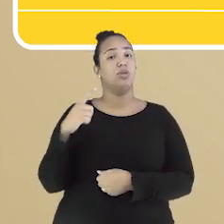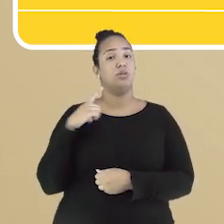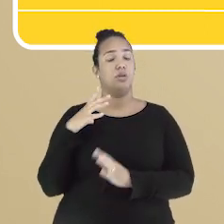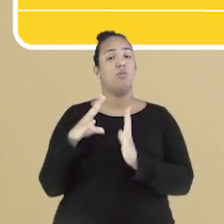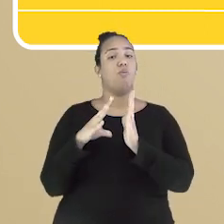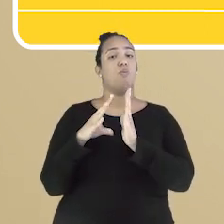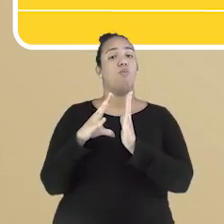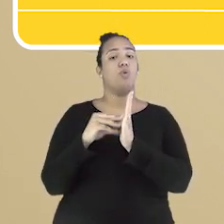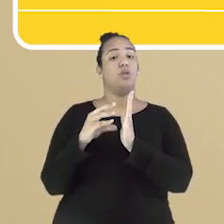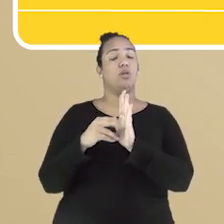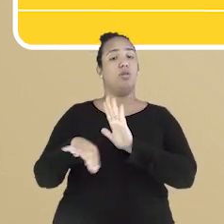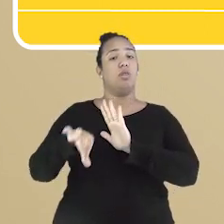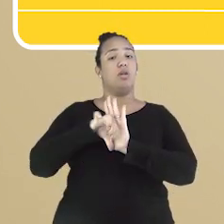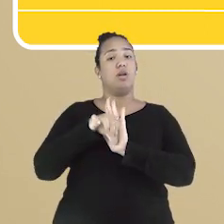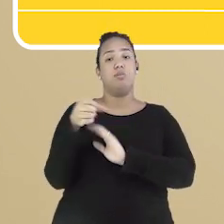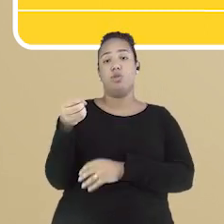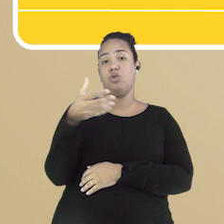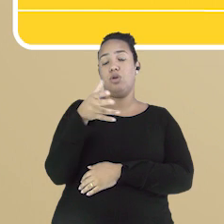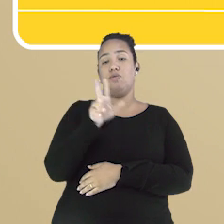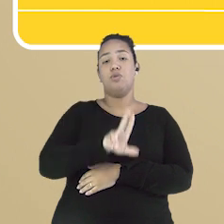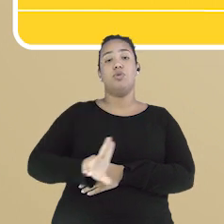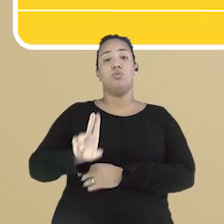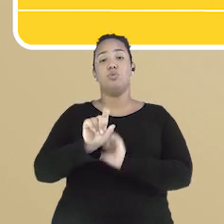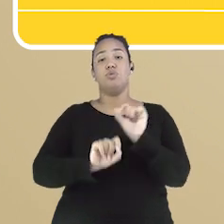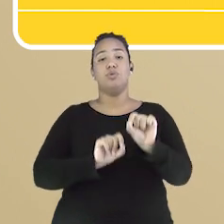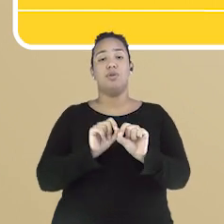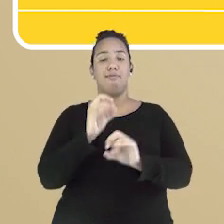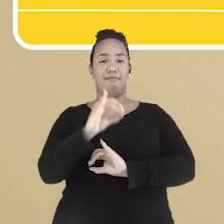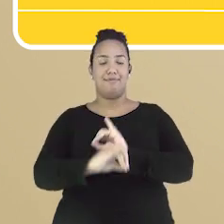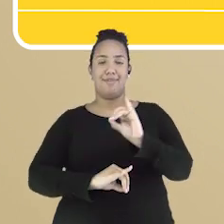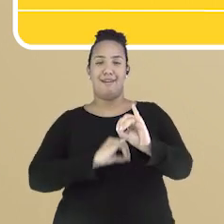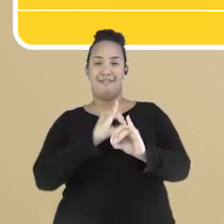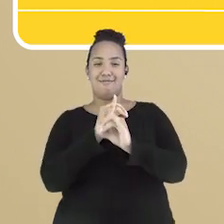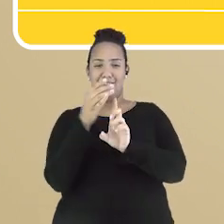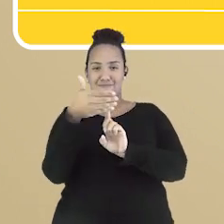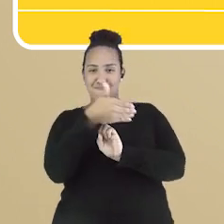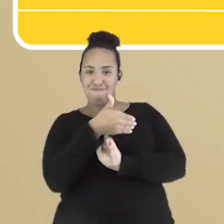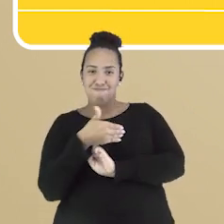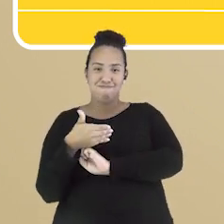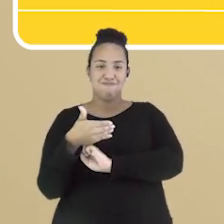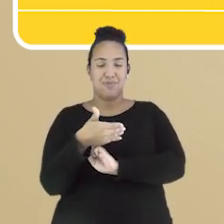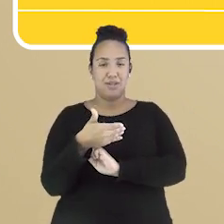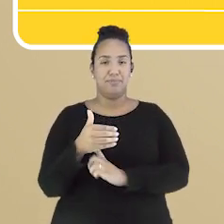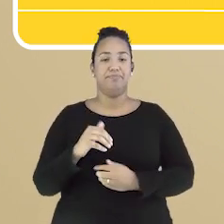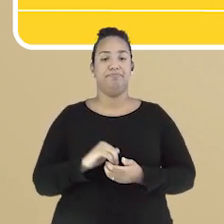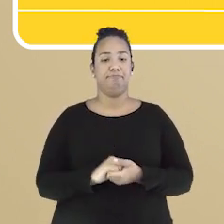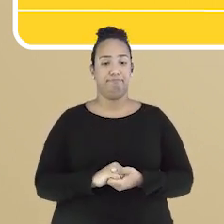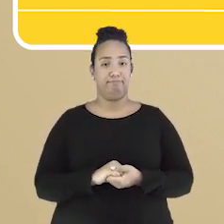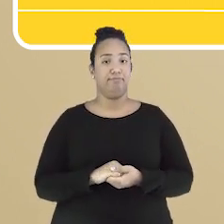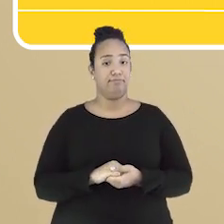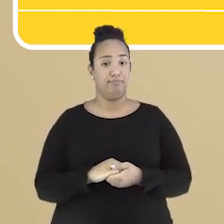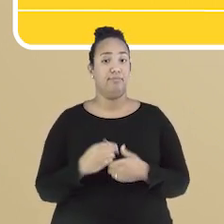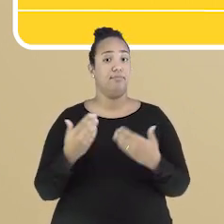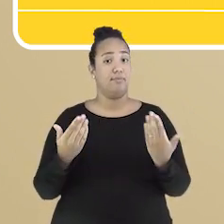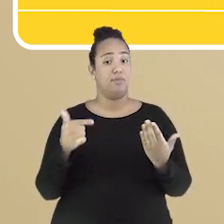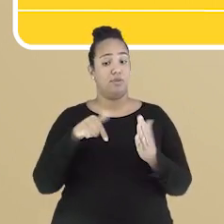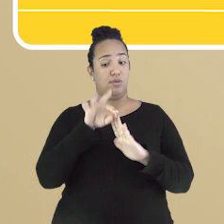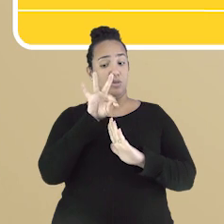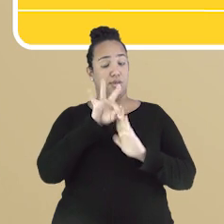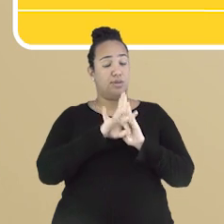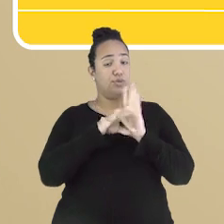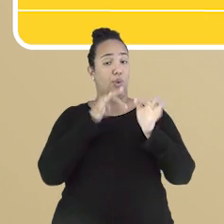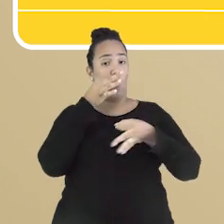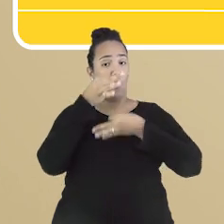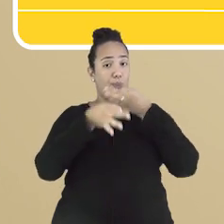alguma nova modalidade de crime que se utiliza do anonimato da internet sendo aplicada pela primeira vez. Como esse é um tipo